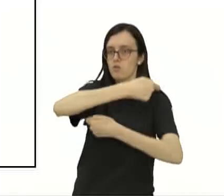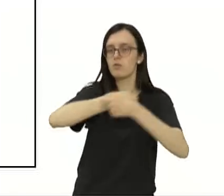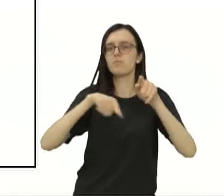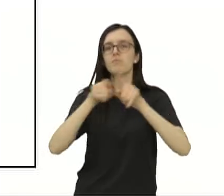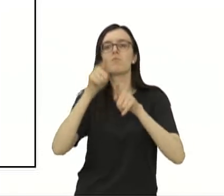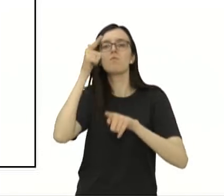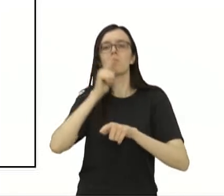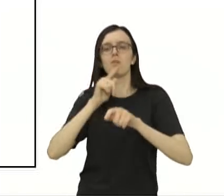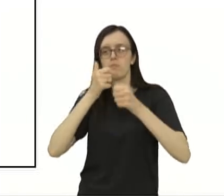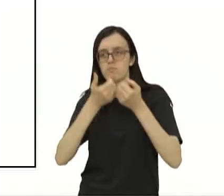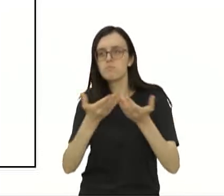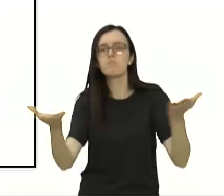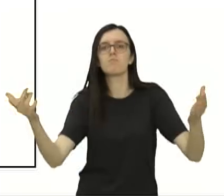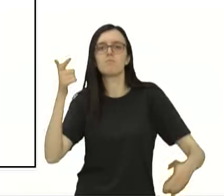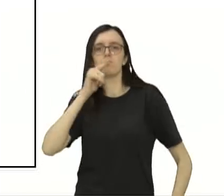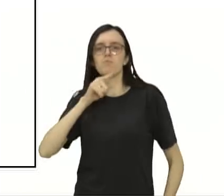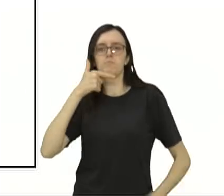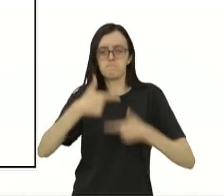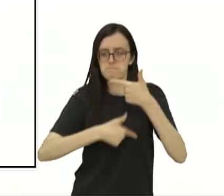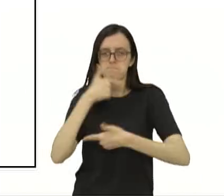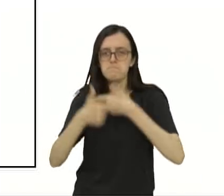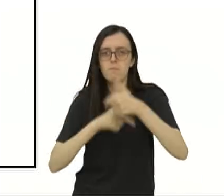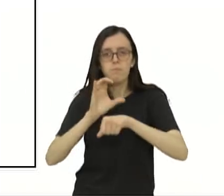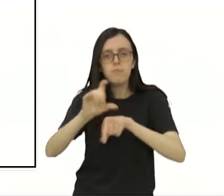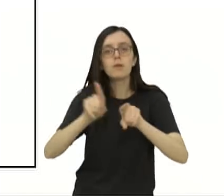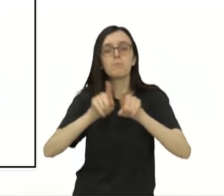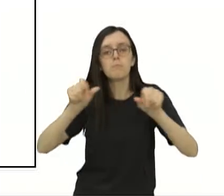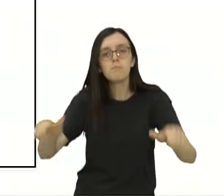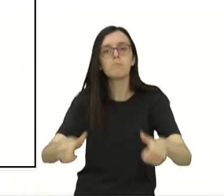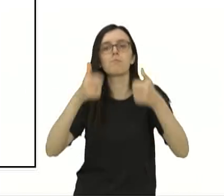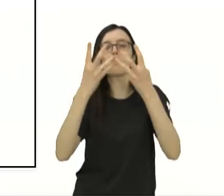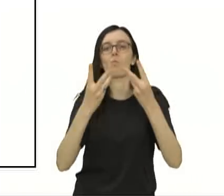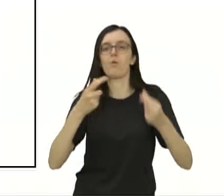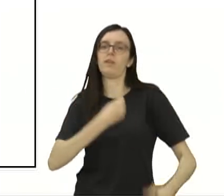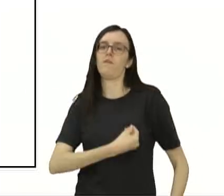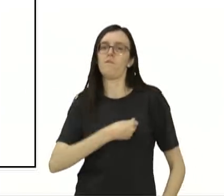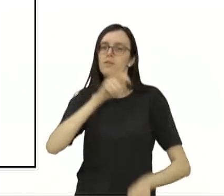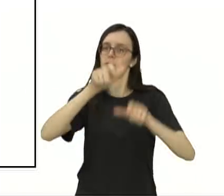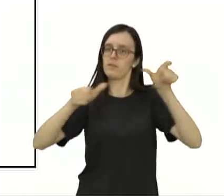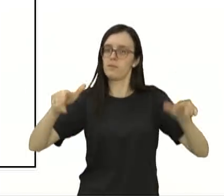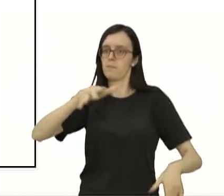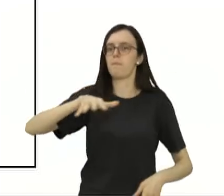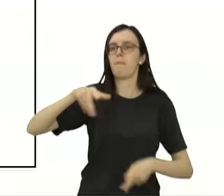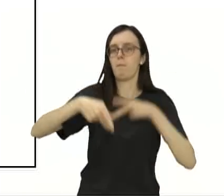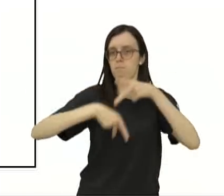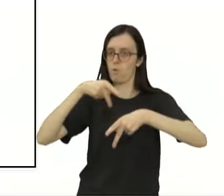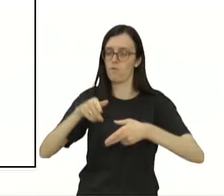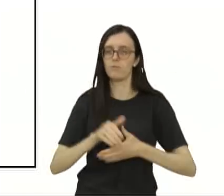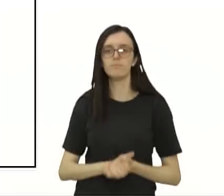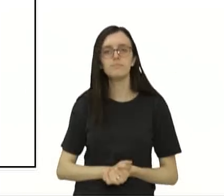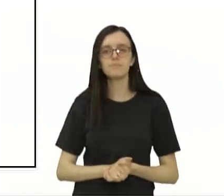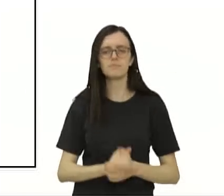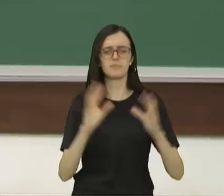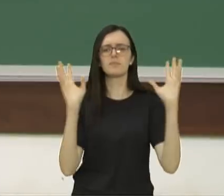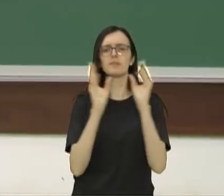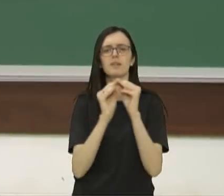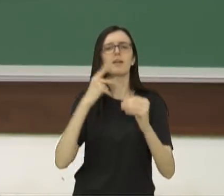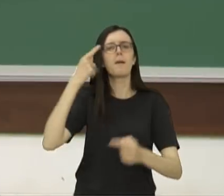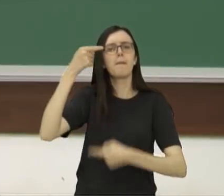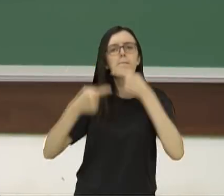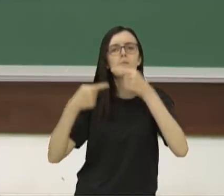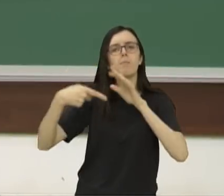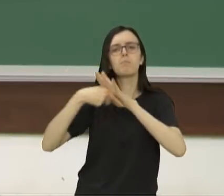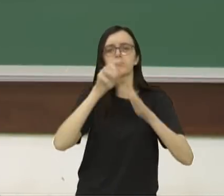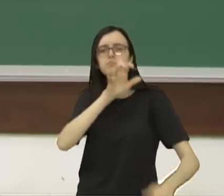de renda e melhoria da qualidade de vida da população. Então, resumindo, as políticas regionais, elas têm